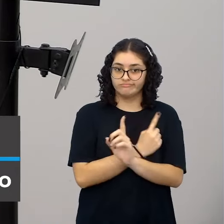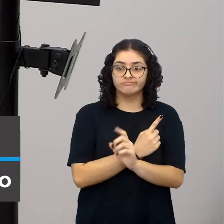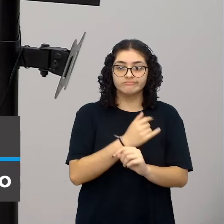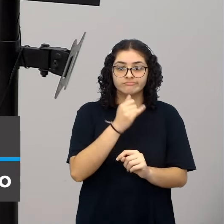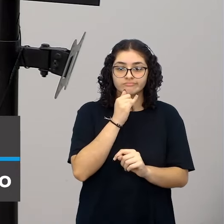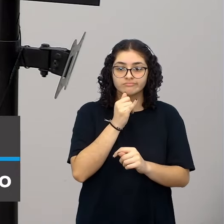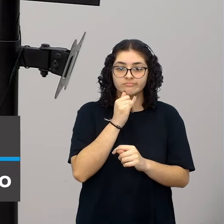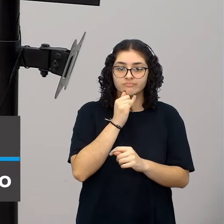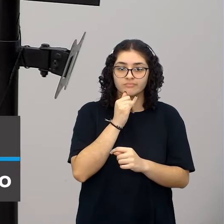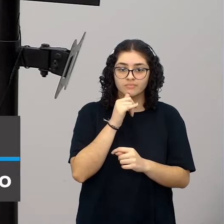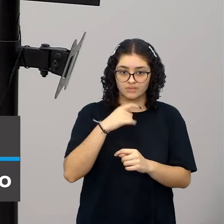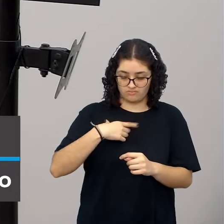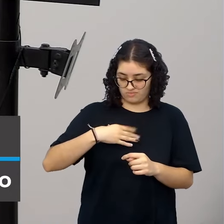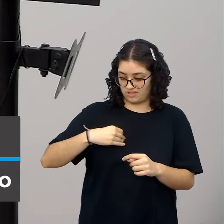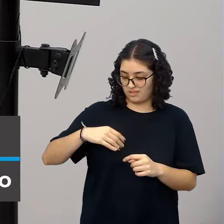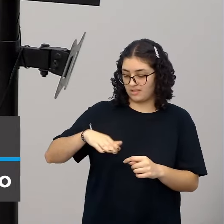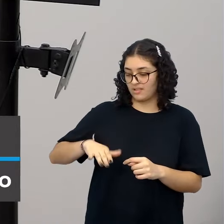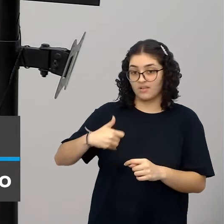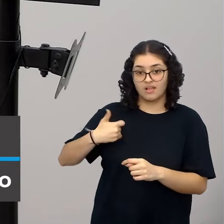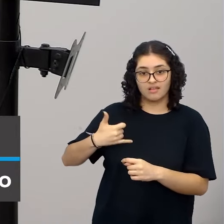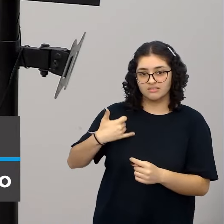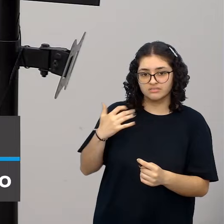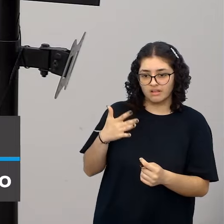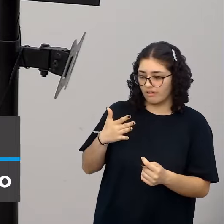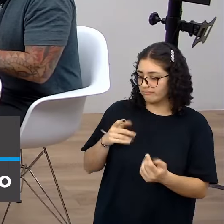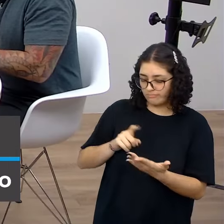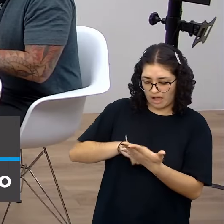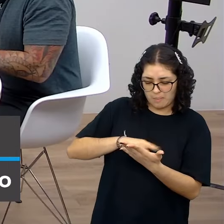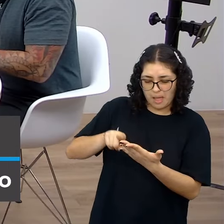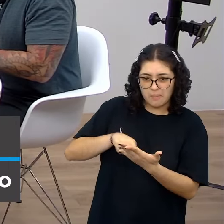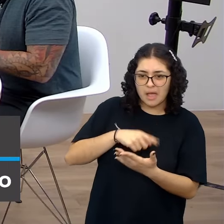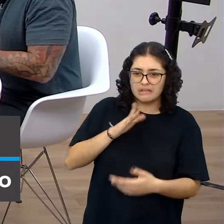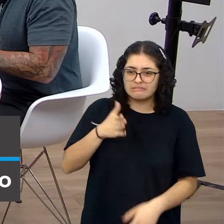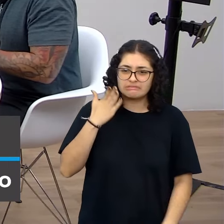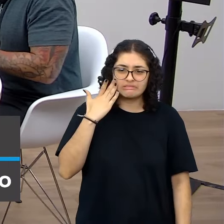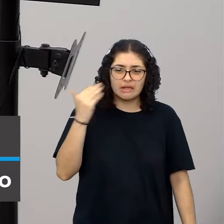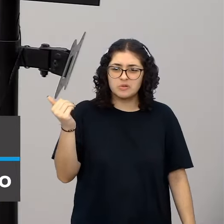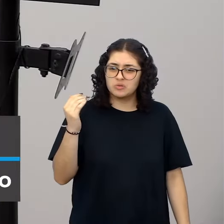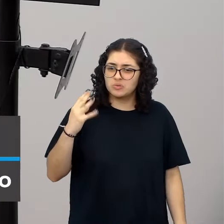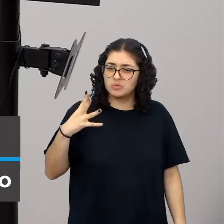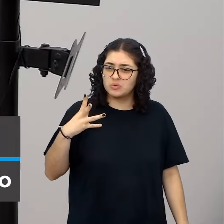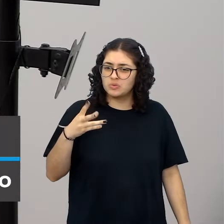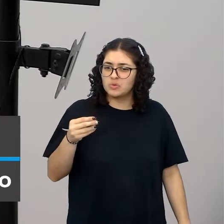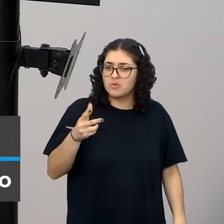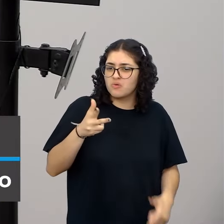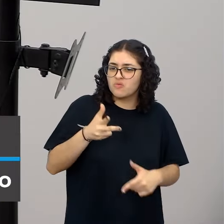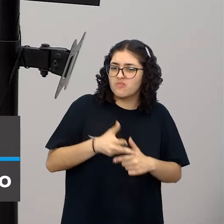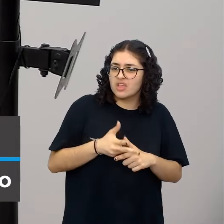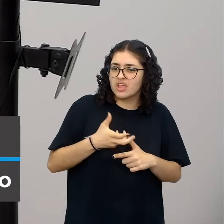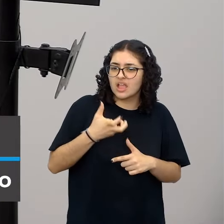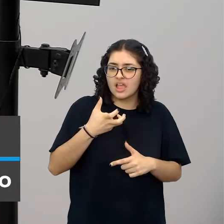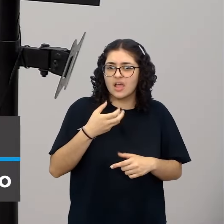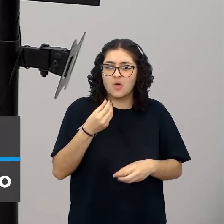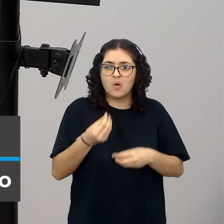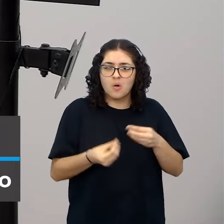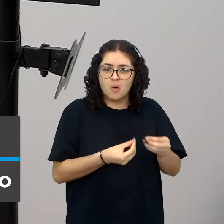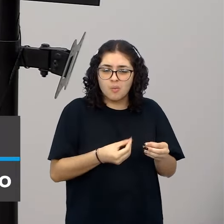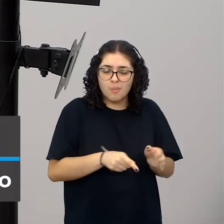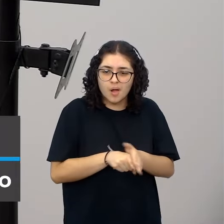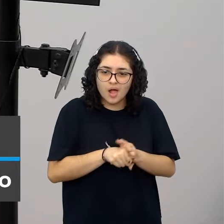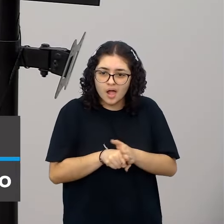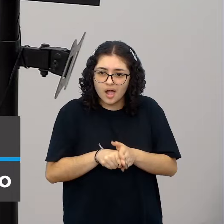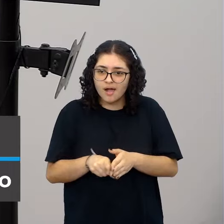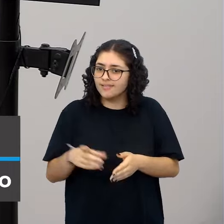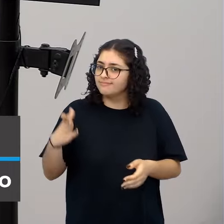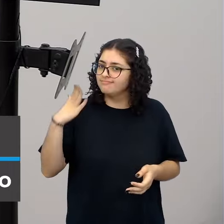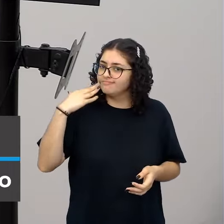filho lá de 5 anos que ele já tem o dedinho todo, né, engajado, já sabe que vídeo que assistir, como procurar, como